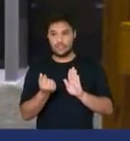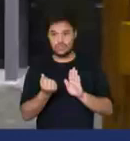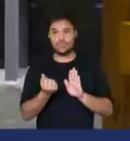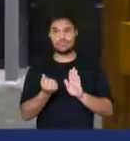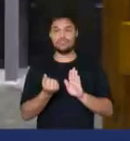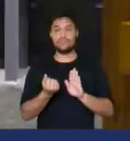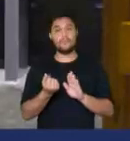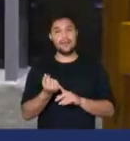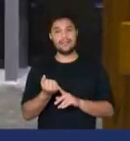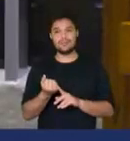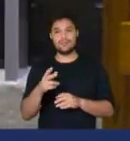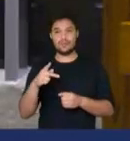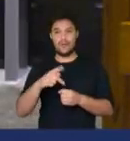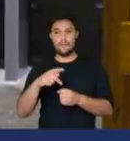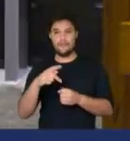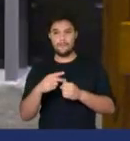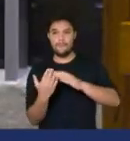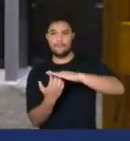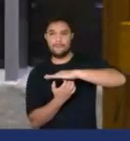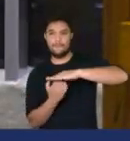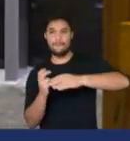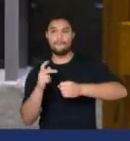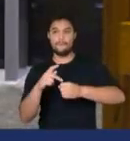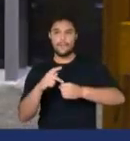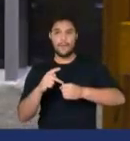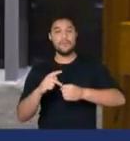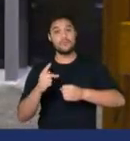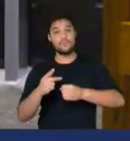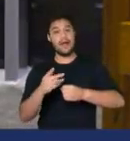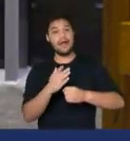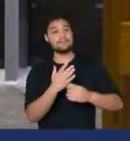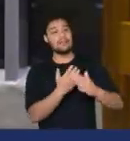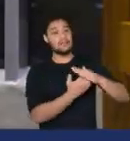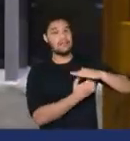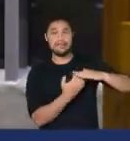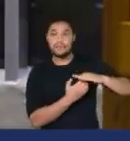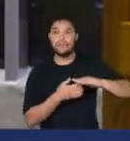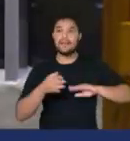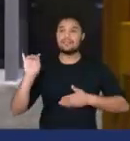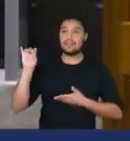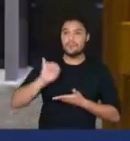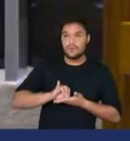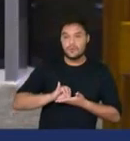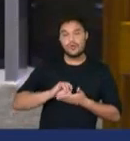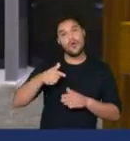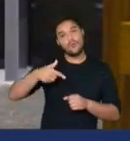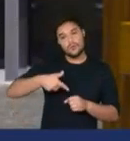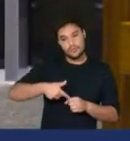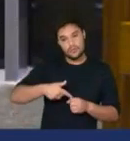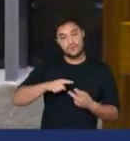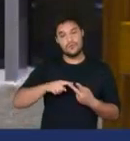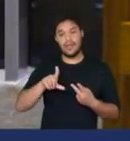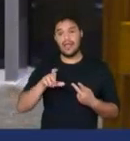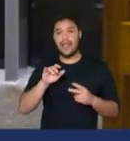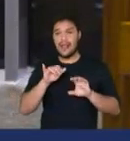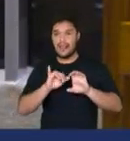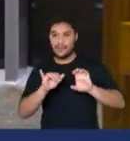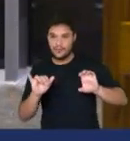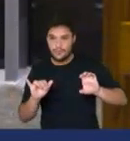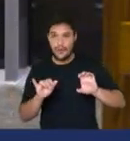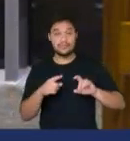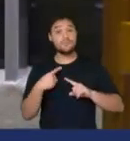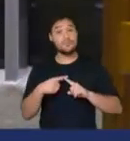superlucros da Petrobras, das empresas importadoras de combustíveis, da